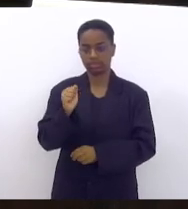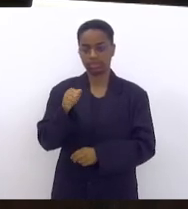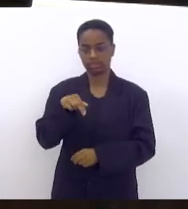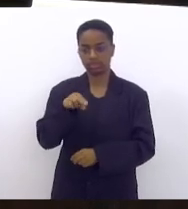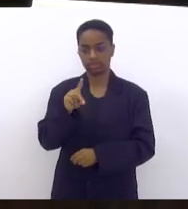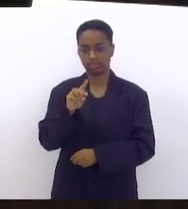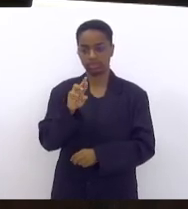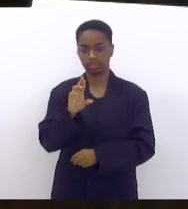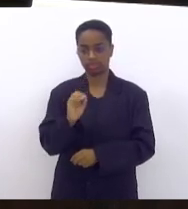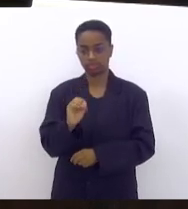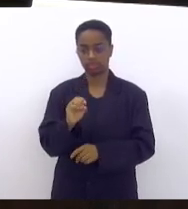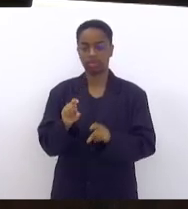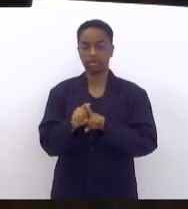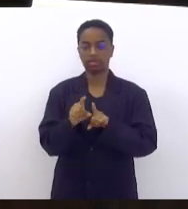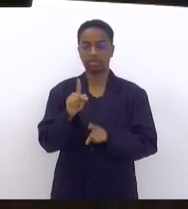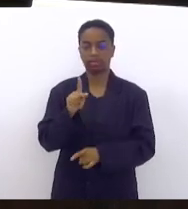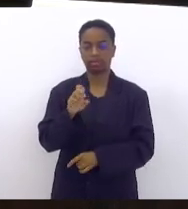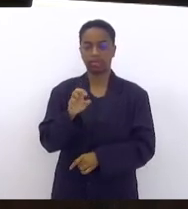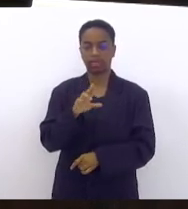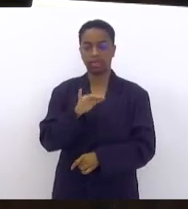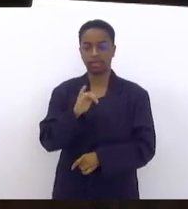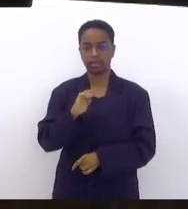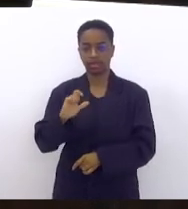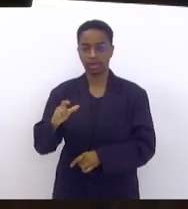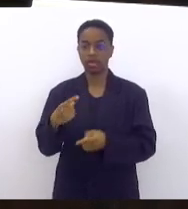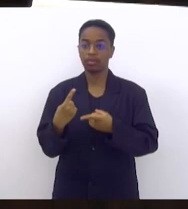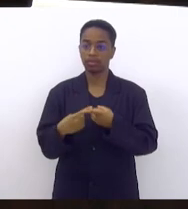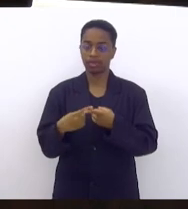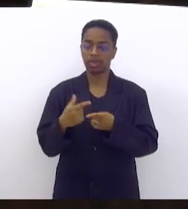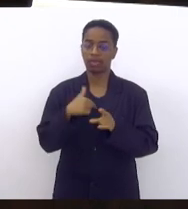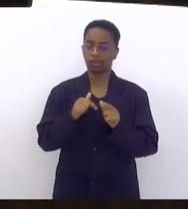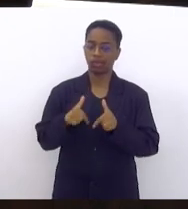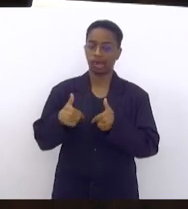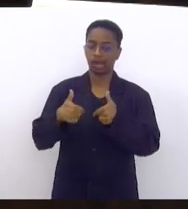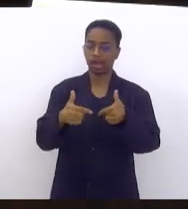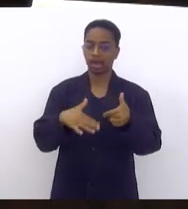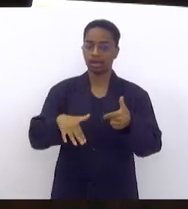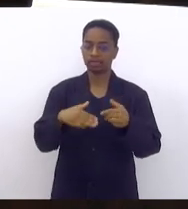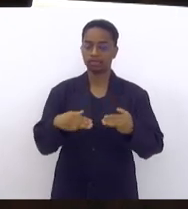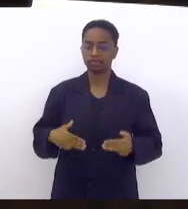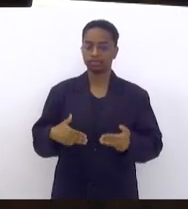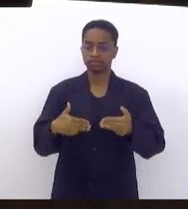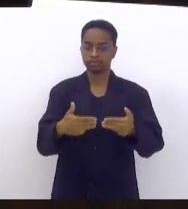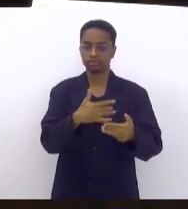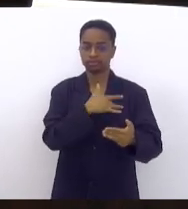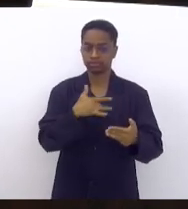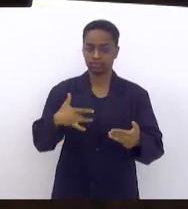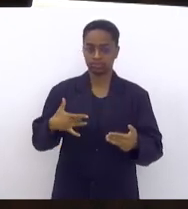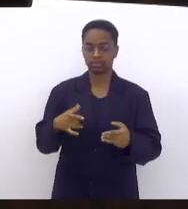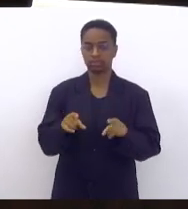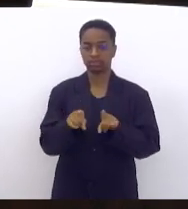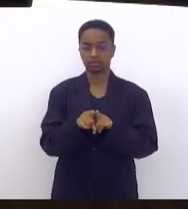né, que, para quem não sabe, eu sou um agente de endemias do Ministério da Saúde, cedido para o SUS do Estado do Rio de